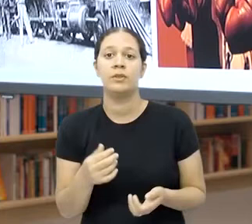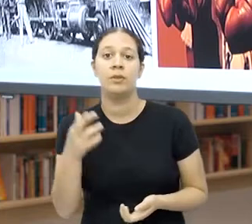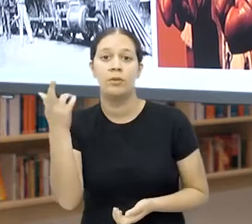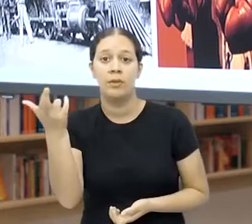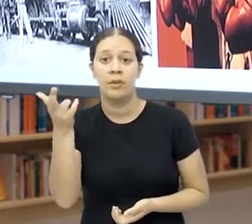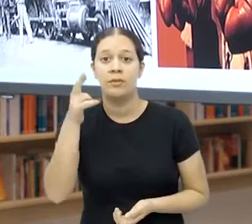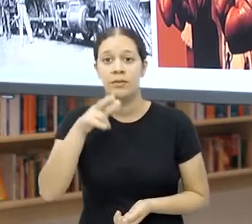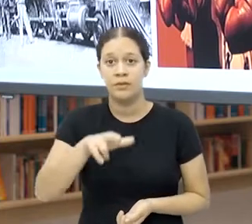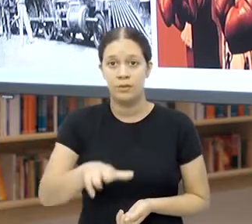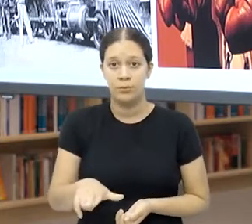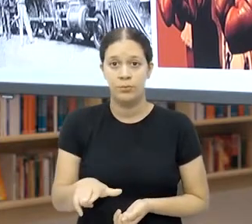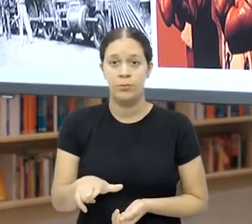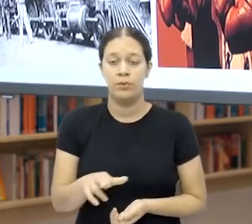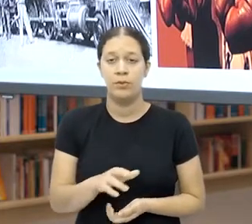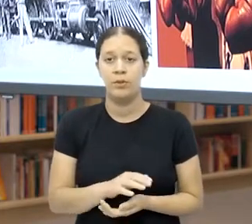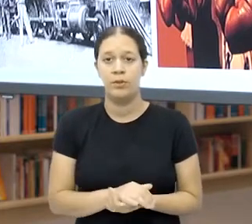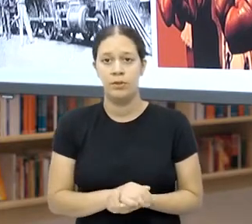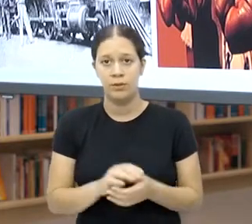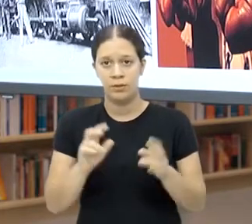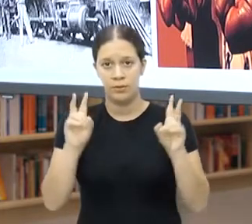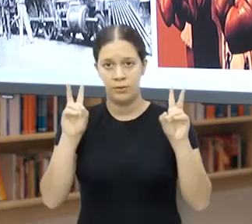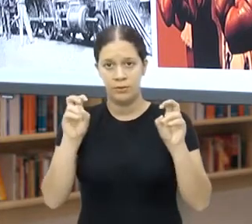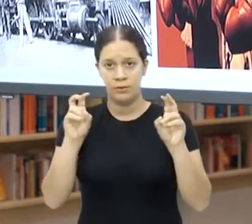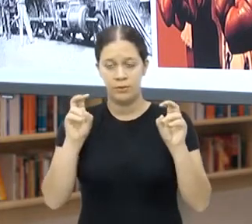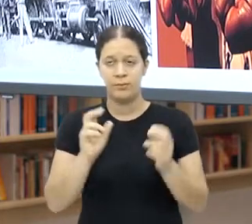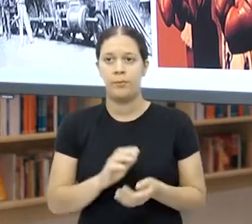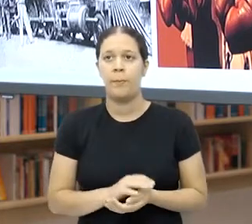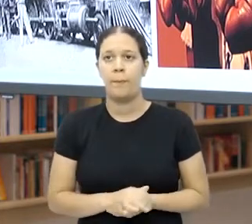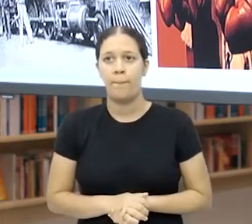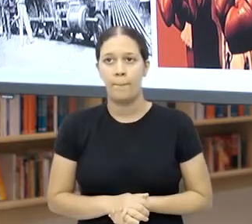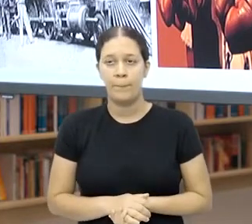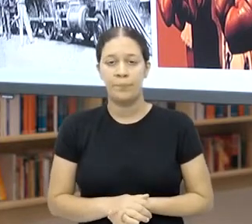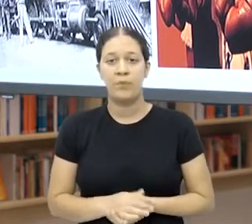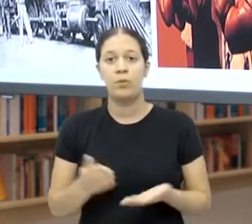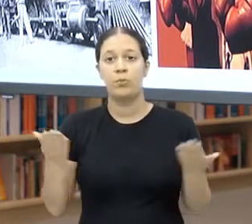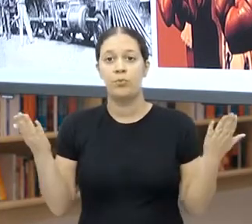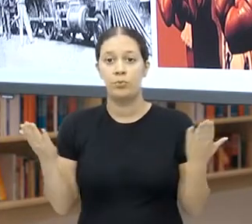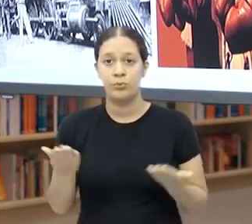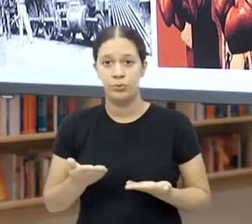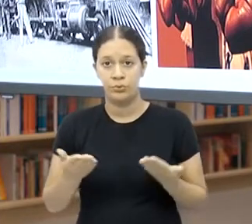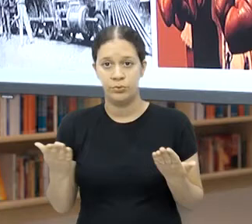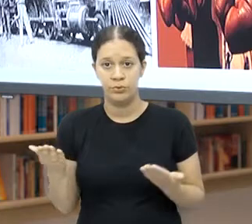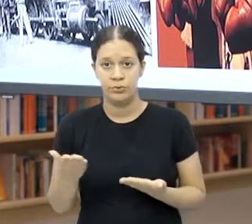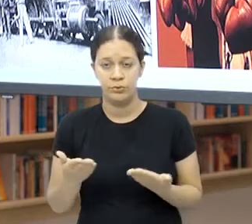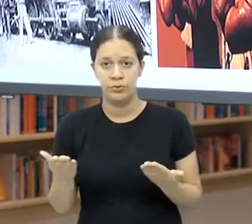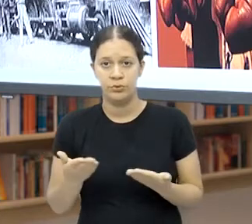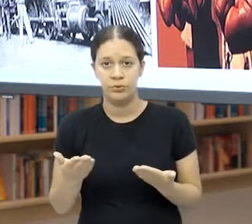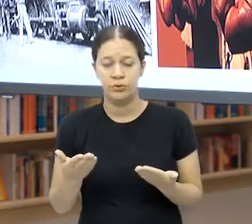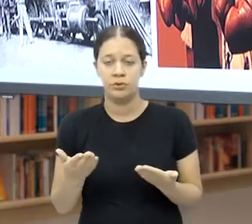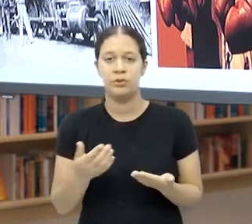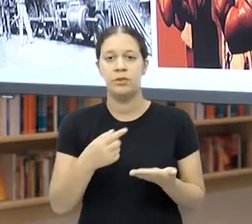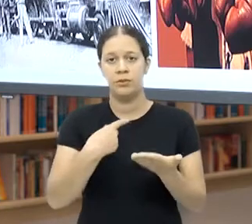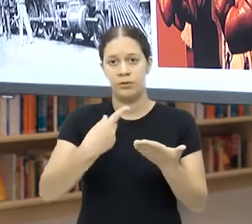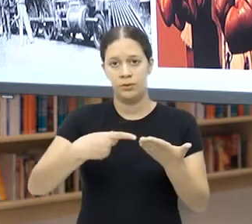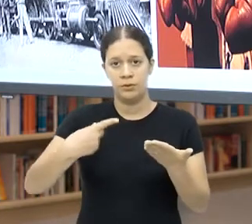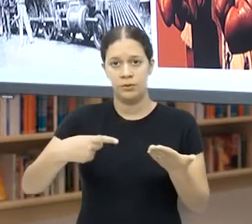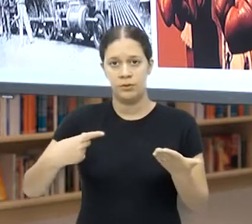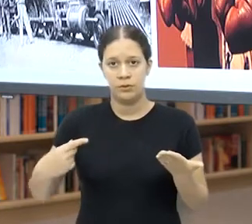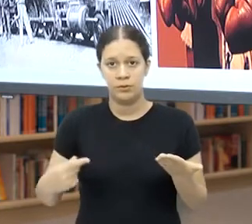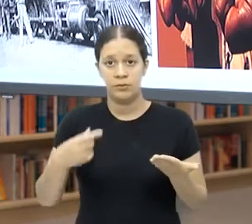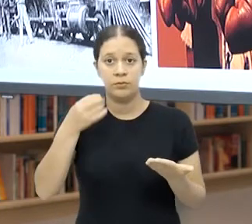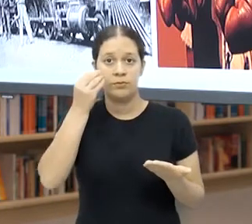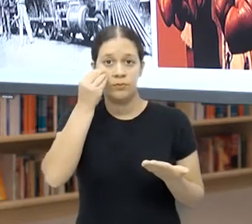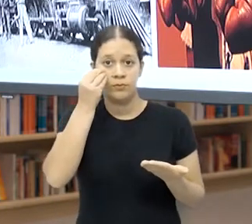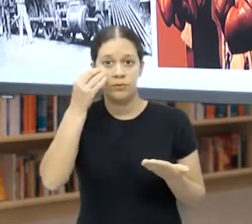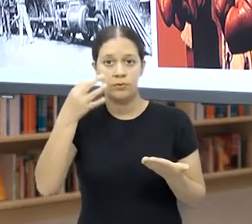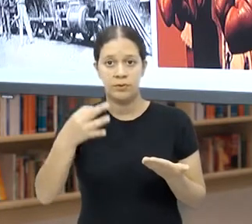uma revisão desses nossos assuntos. Vamos lá. Na aula de hoje, além da correção do caderno de